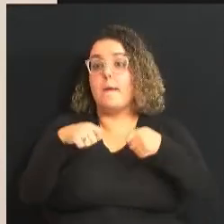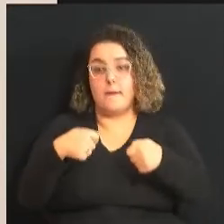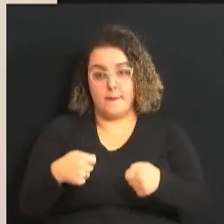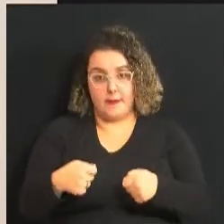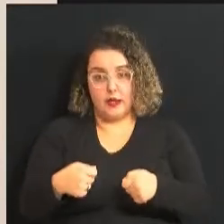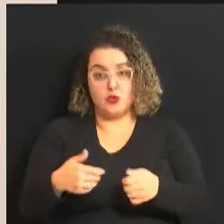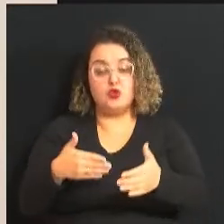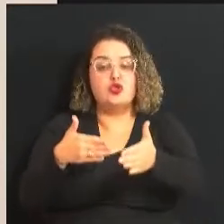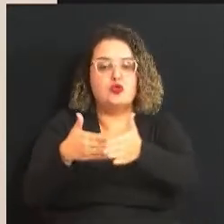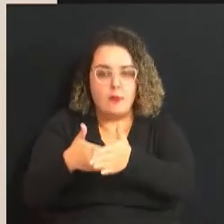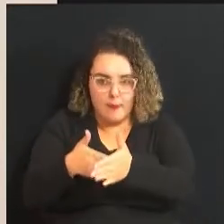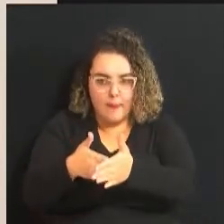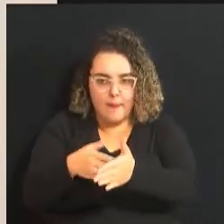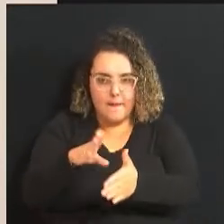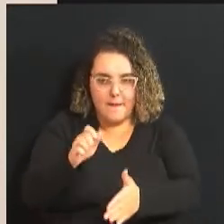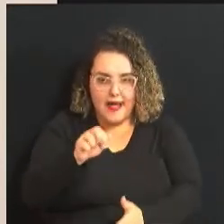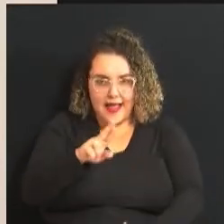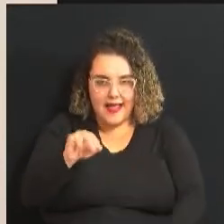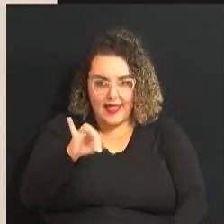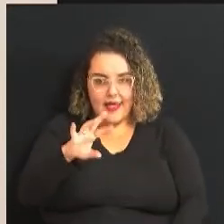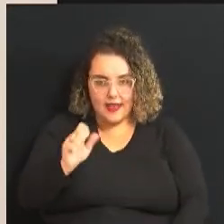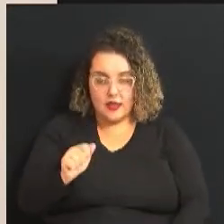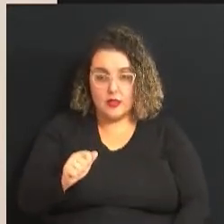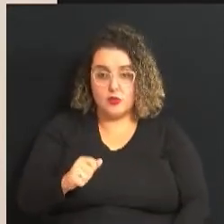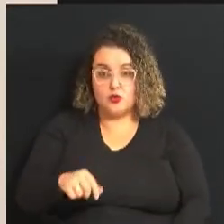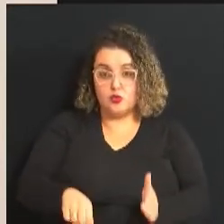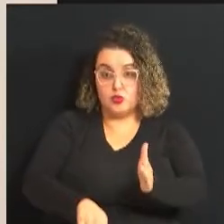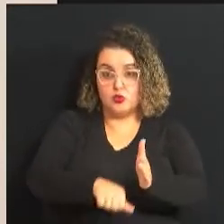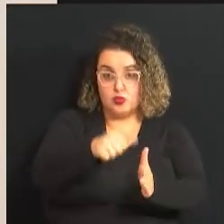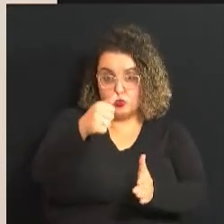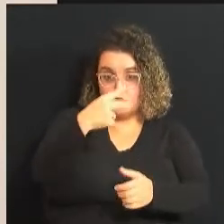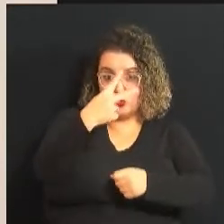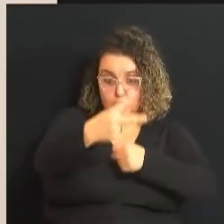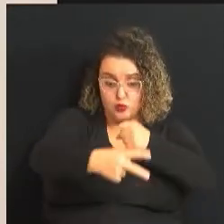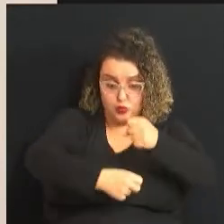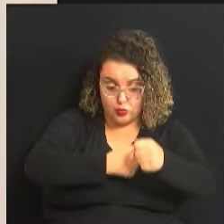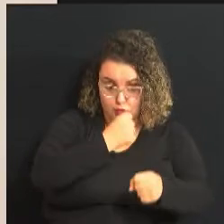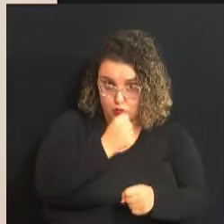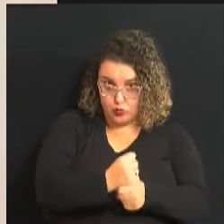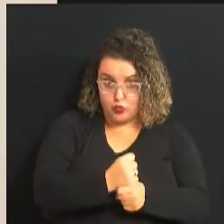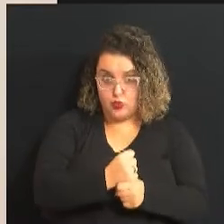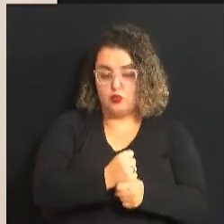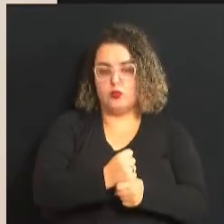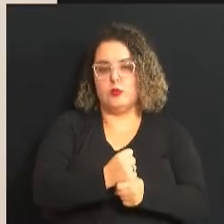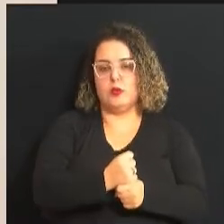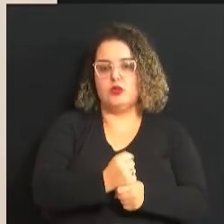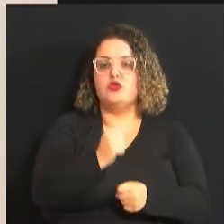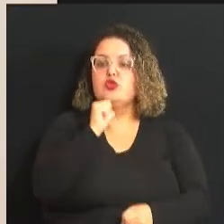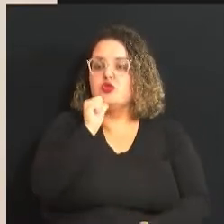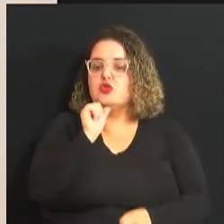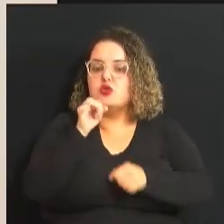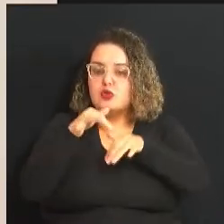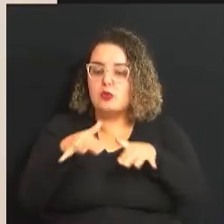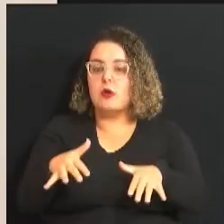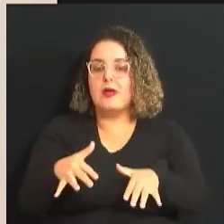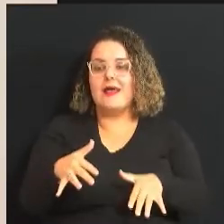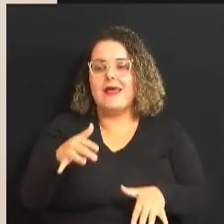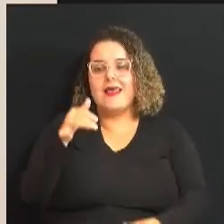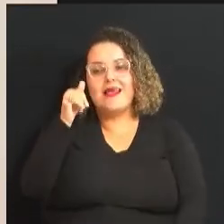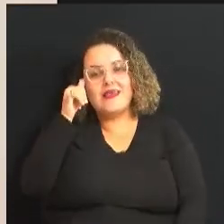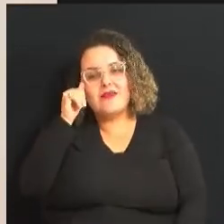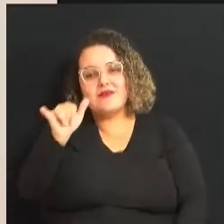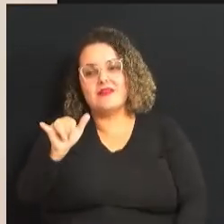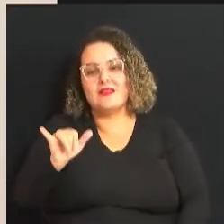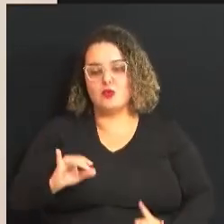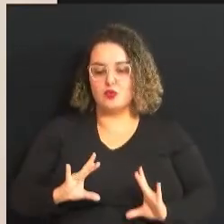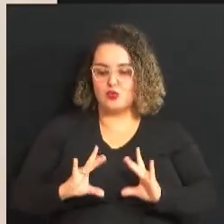barreira. Nos primeiros 2 anos de ciclos menstruais, a gente tenta evitar os métodos hormonais.